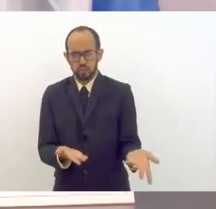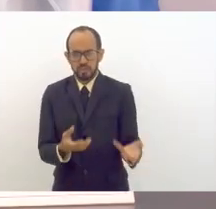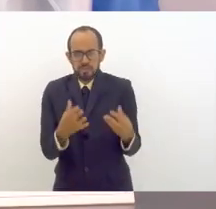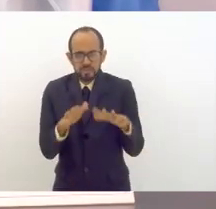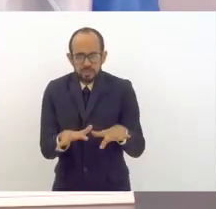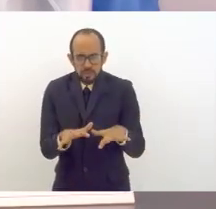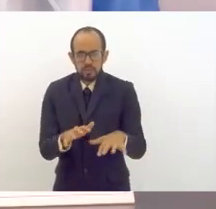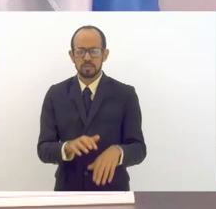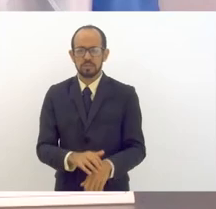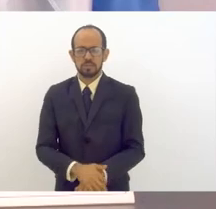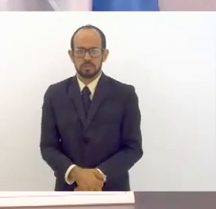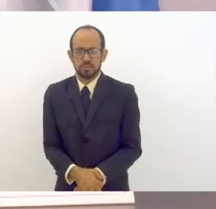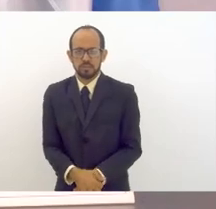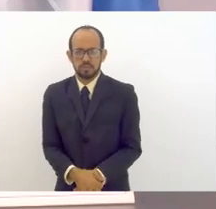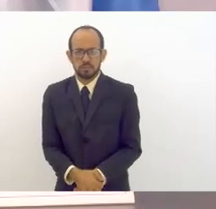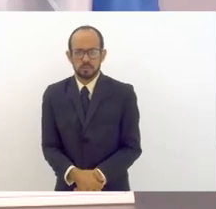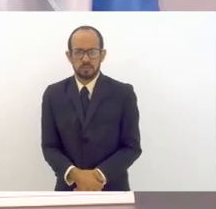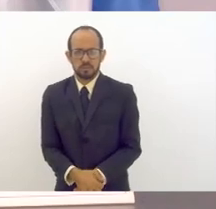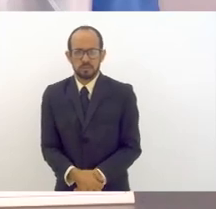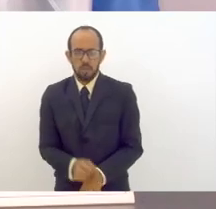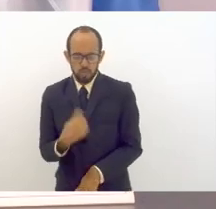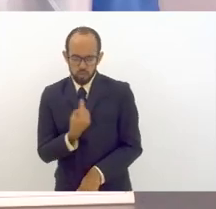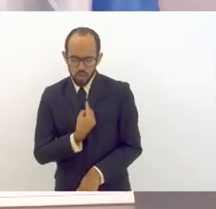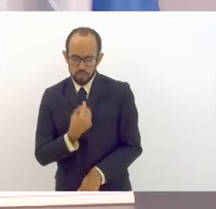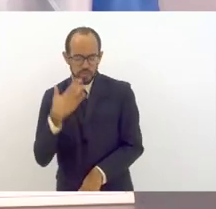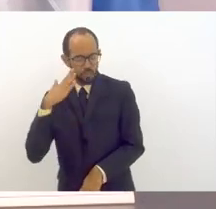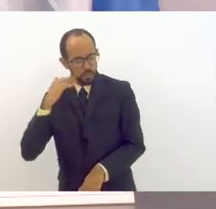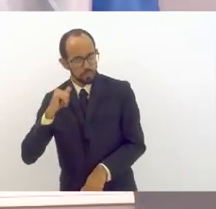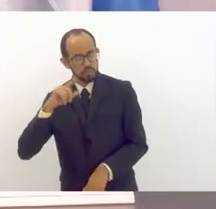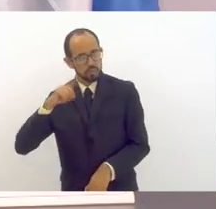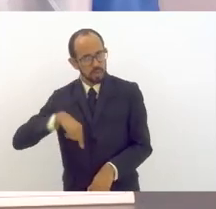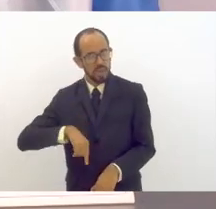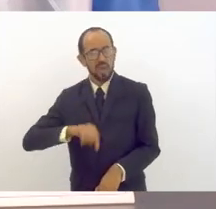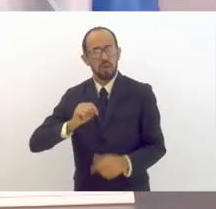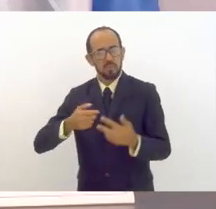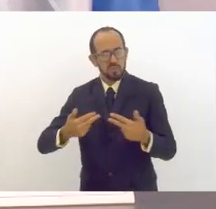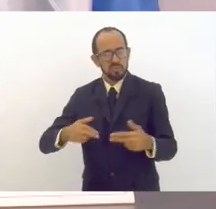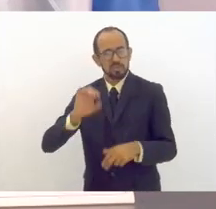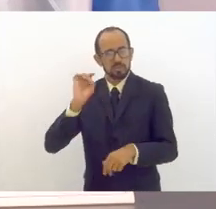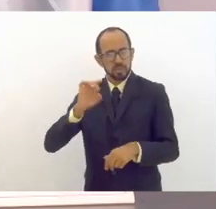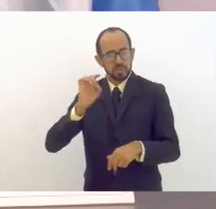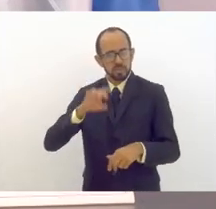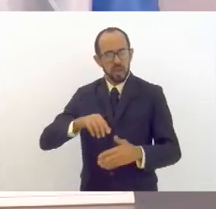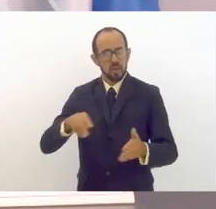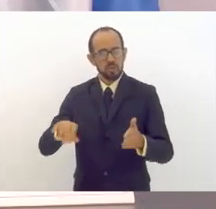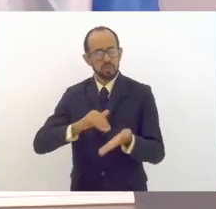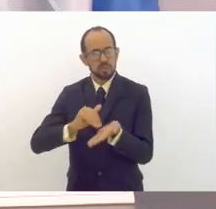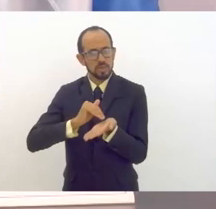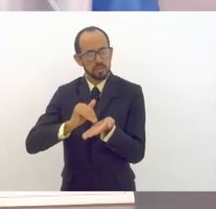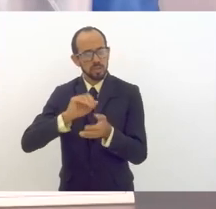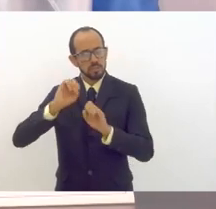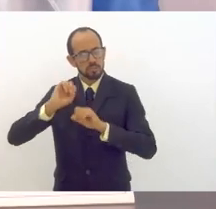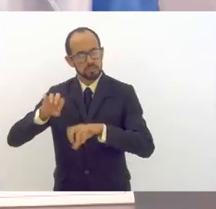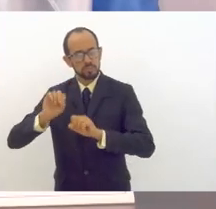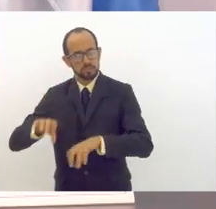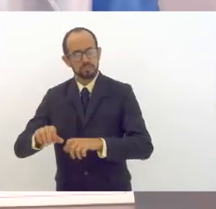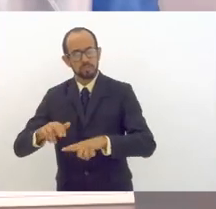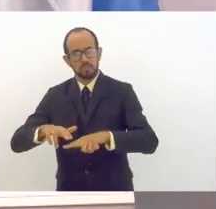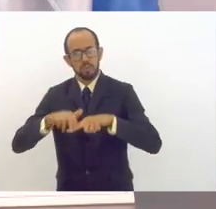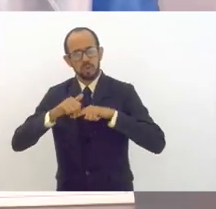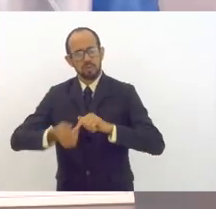defasagem. A gente sabe que isso é uma particularidade, uma especificidade da Secretaria de Educação em decorrência dos